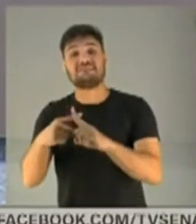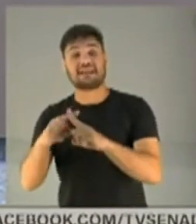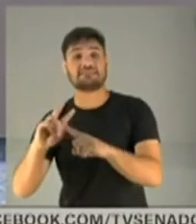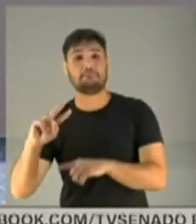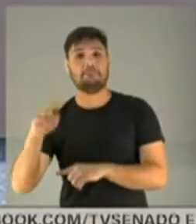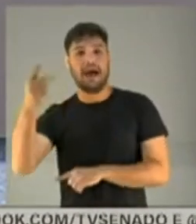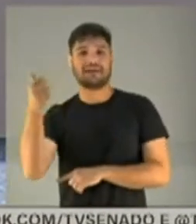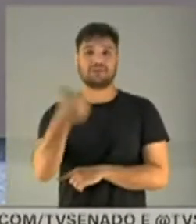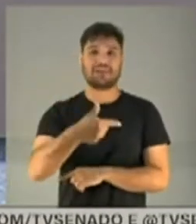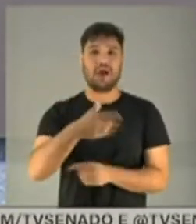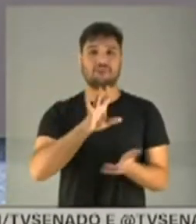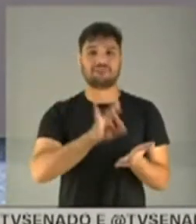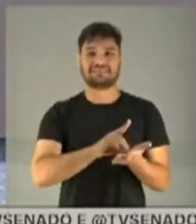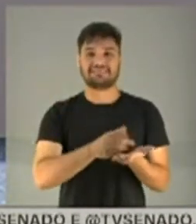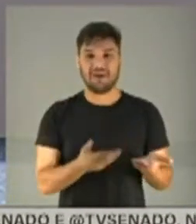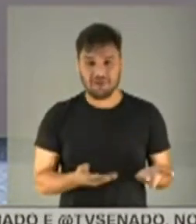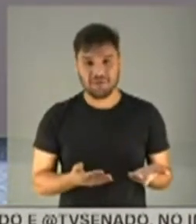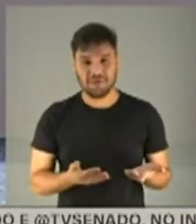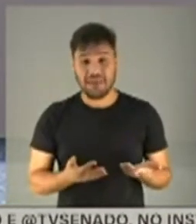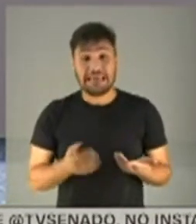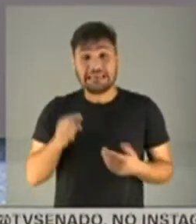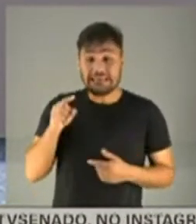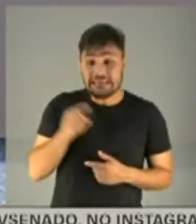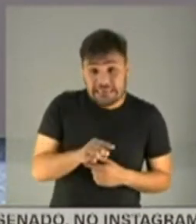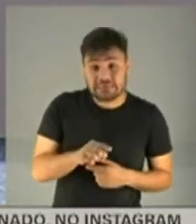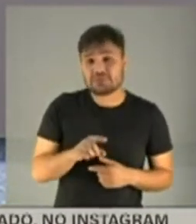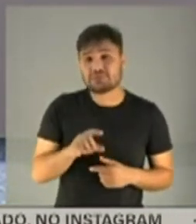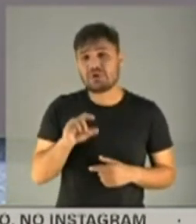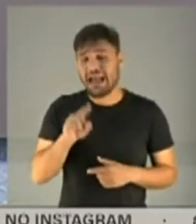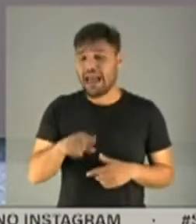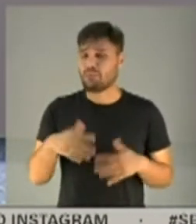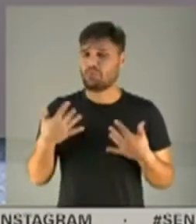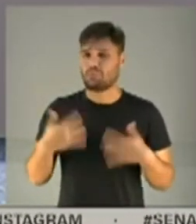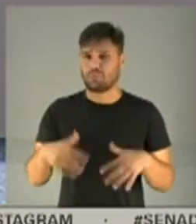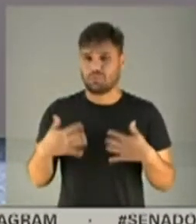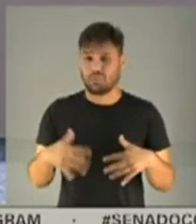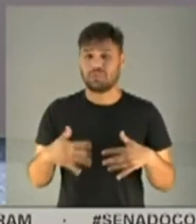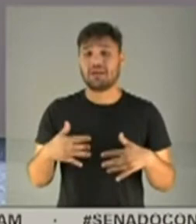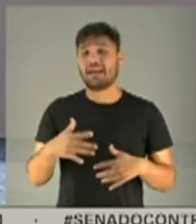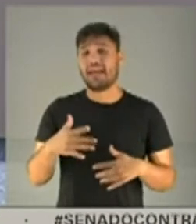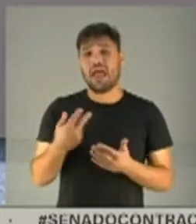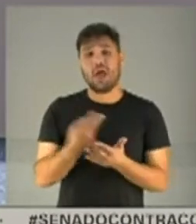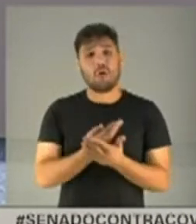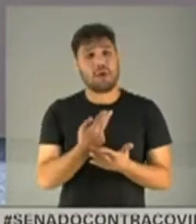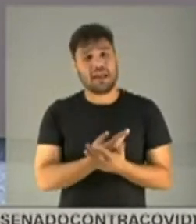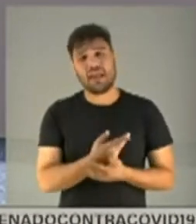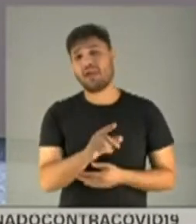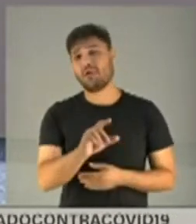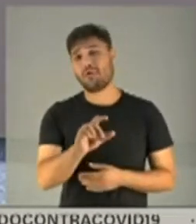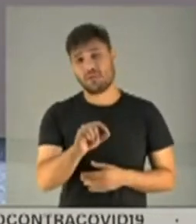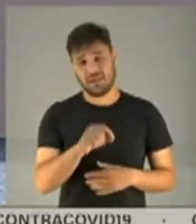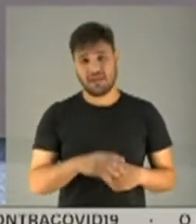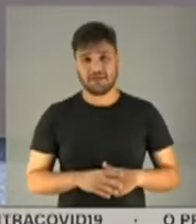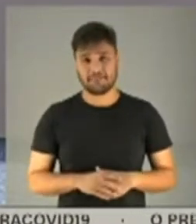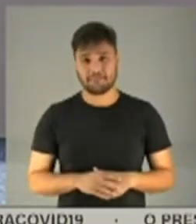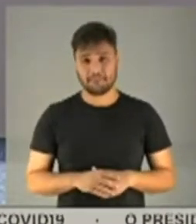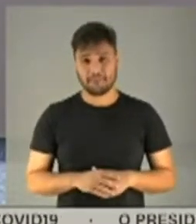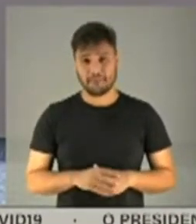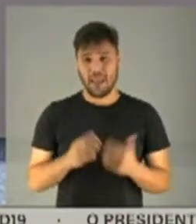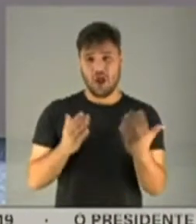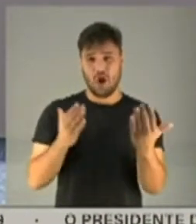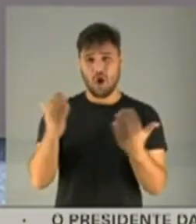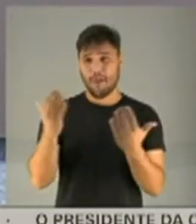casos. Exatamente por isso também é absolutamente equivocado, sob o ponto de vista científico,